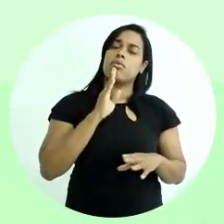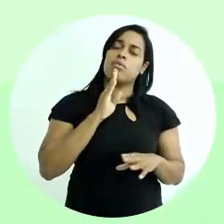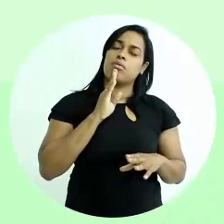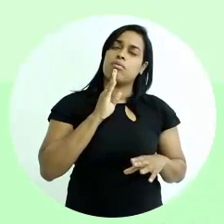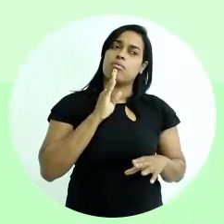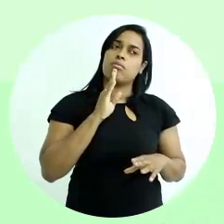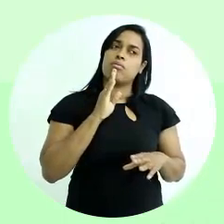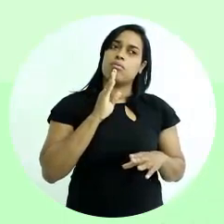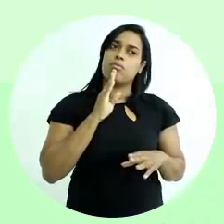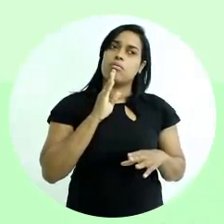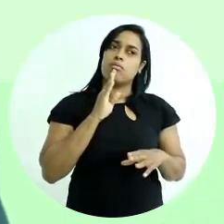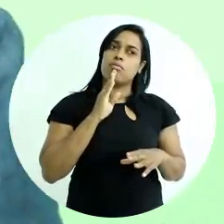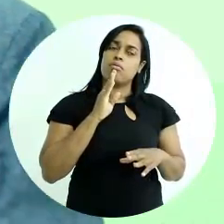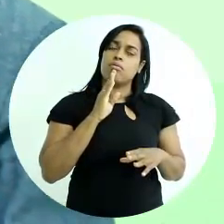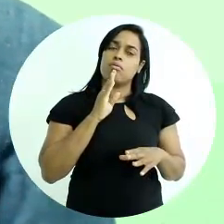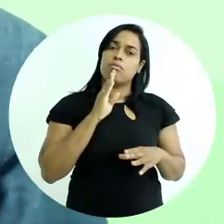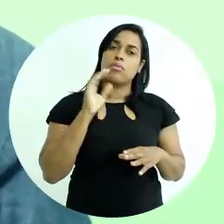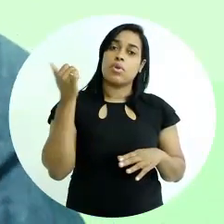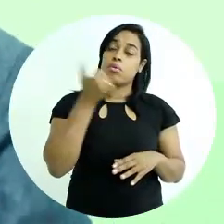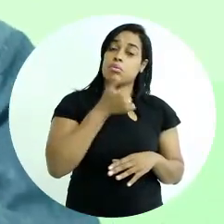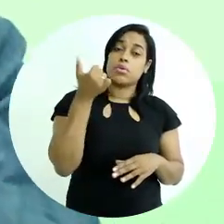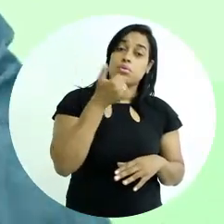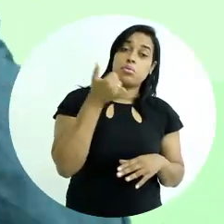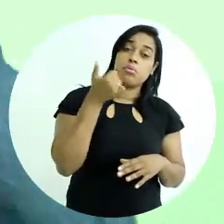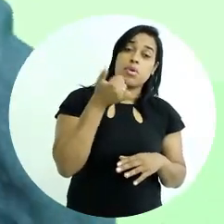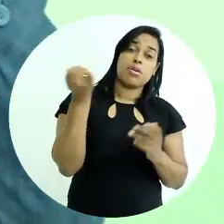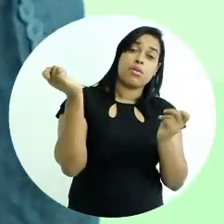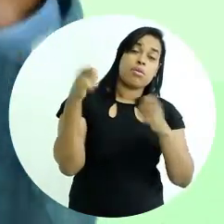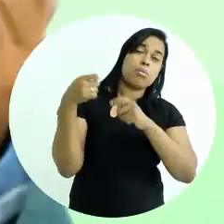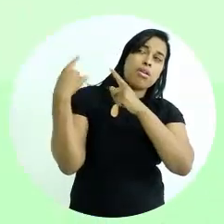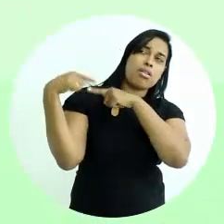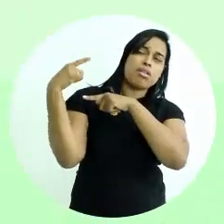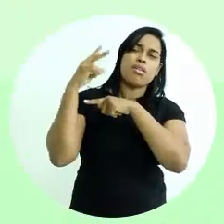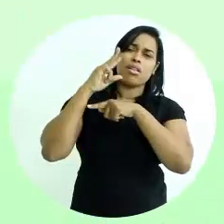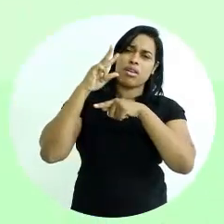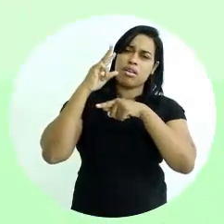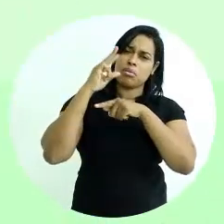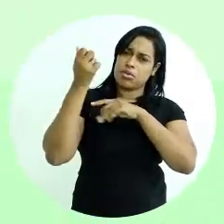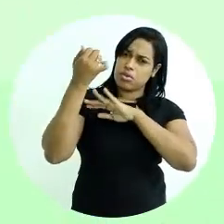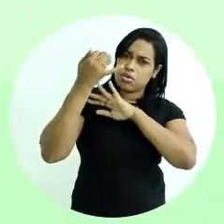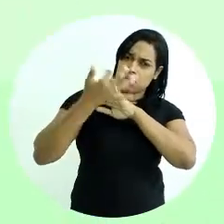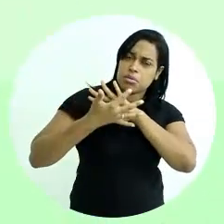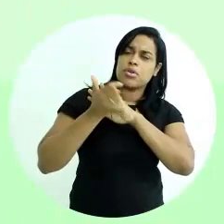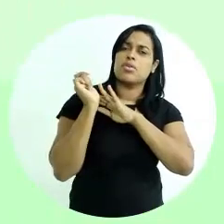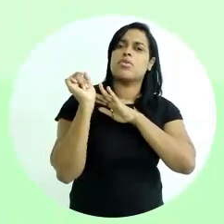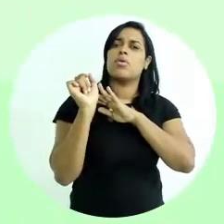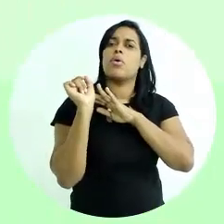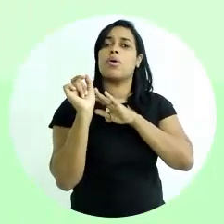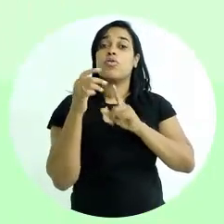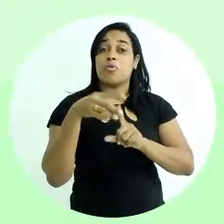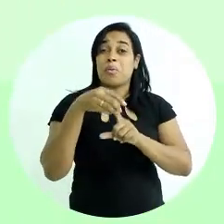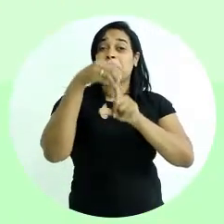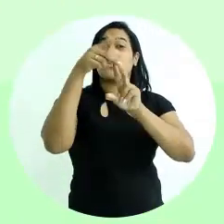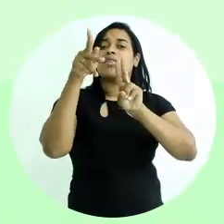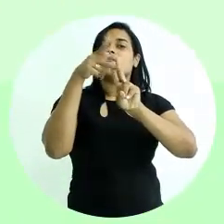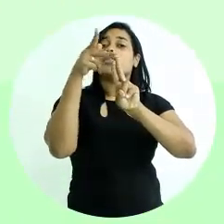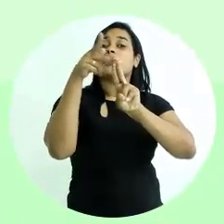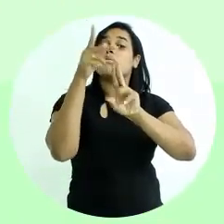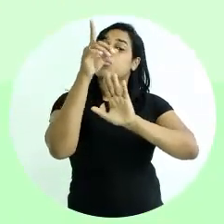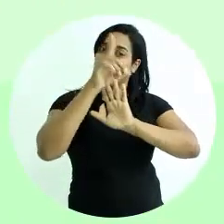porque em na primeira competência quando a gente falou sobre os